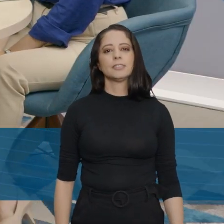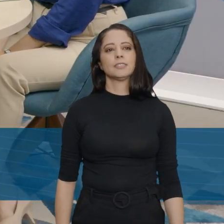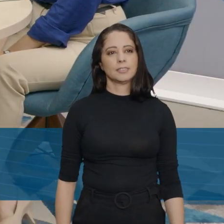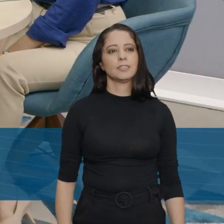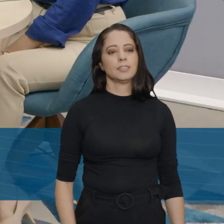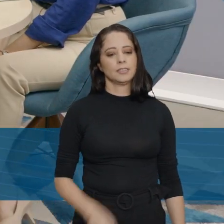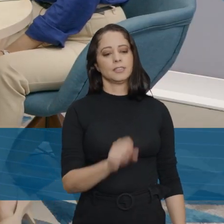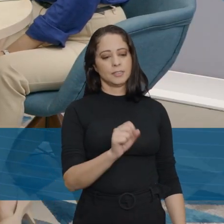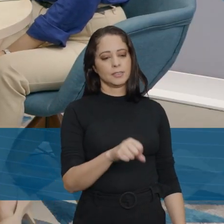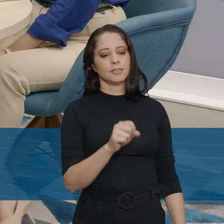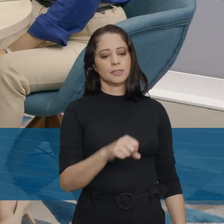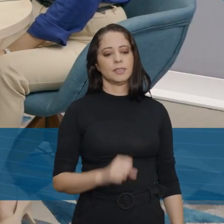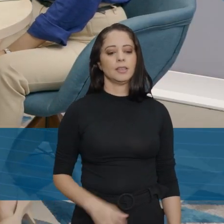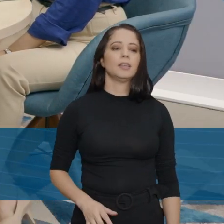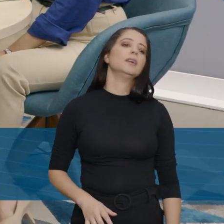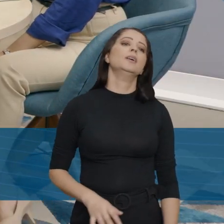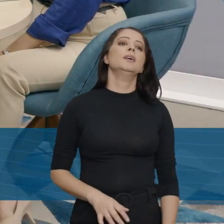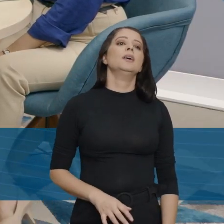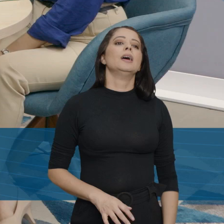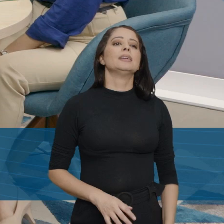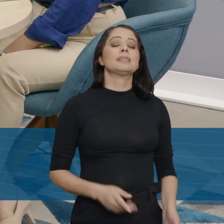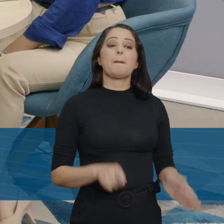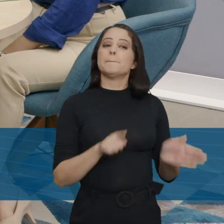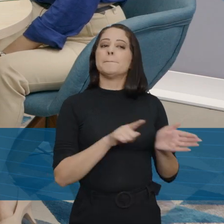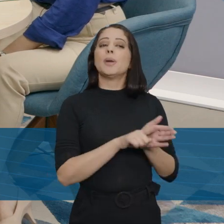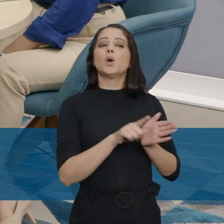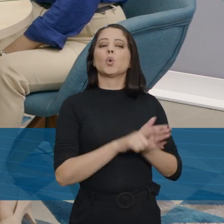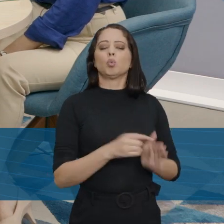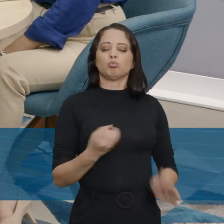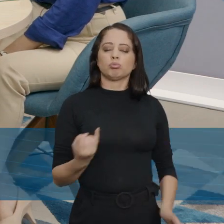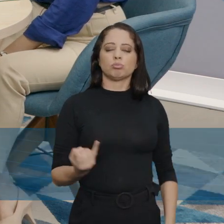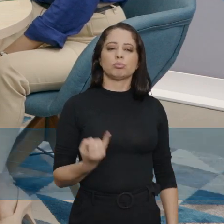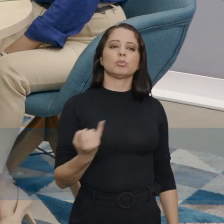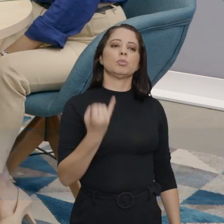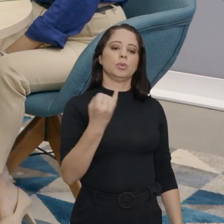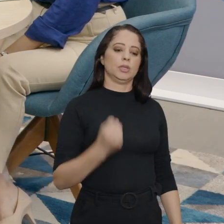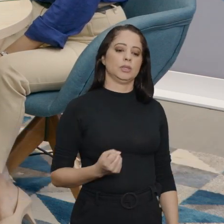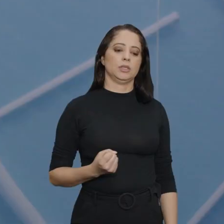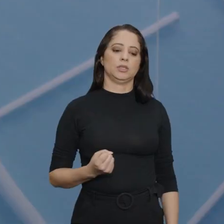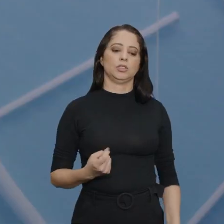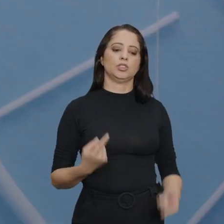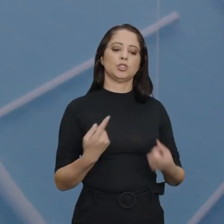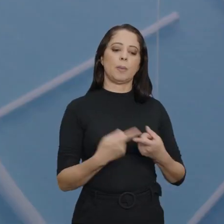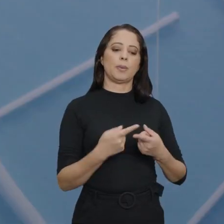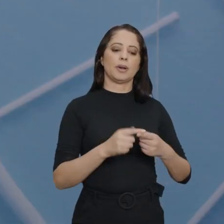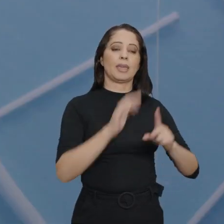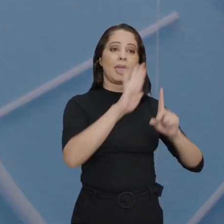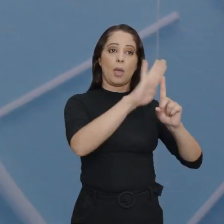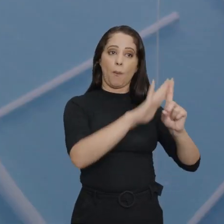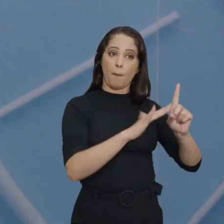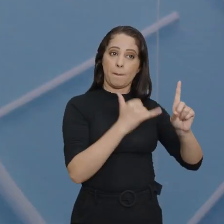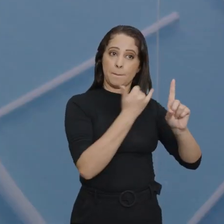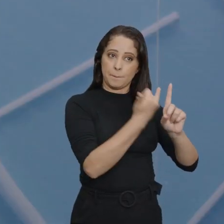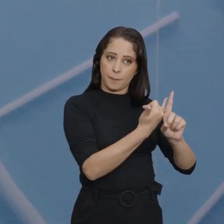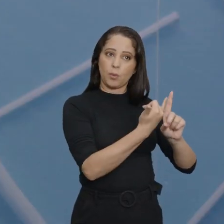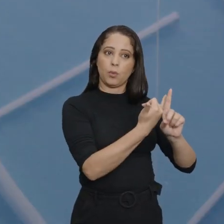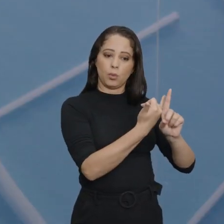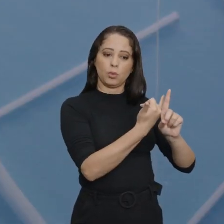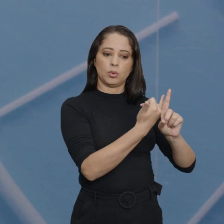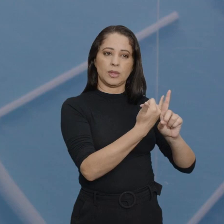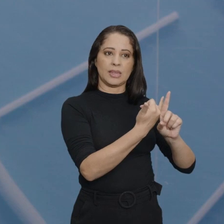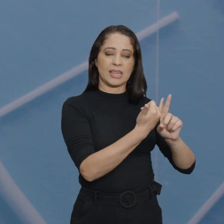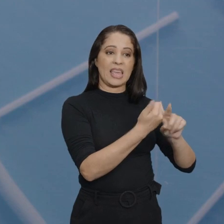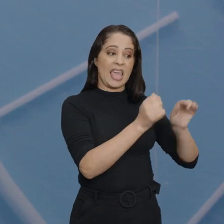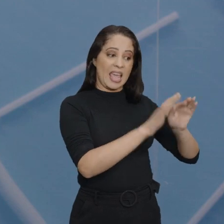Isso, né, Dani? Acho que é bem importante essa pergunta, porque o bullying, né, acontecido